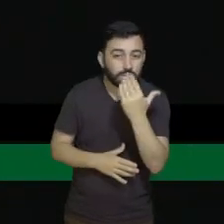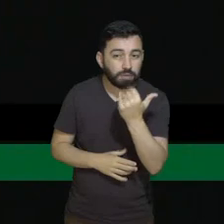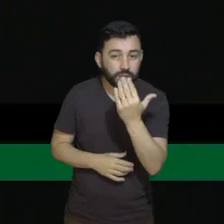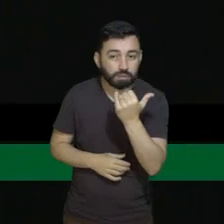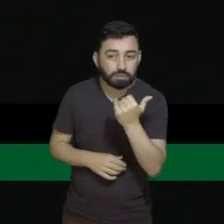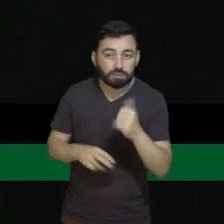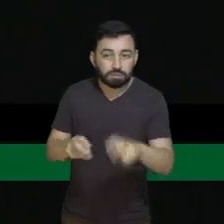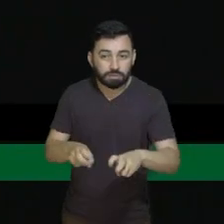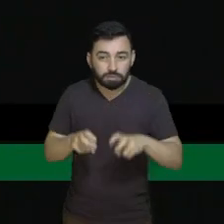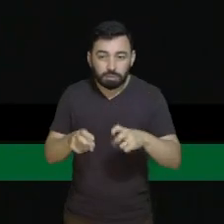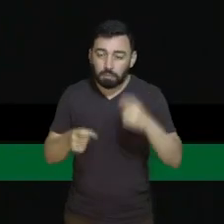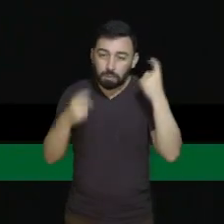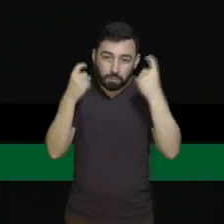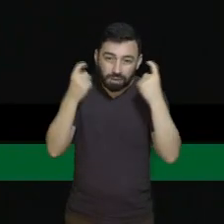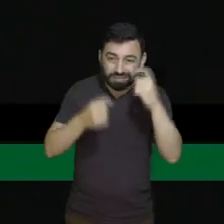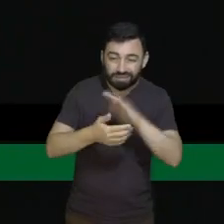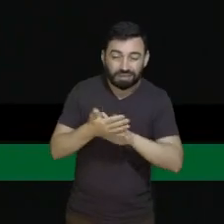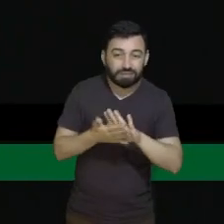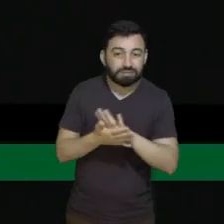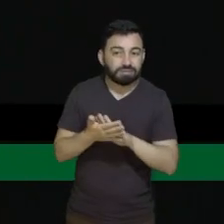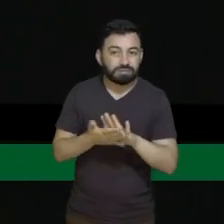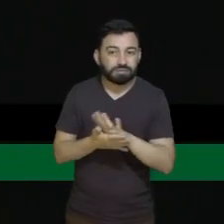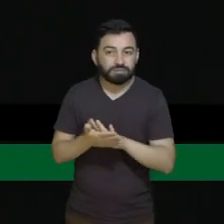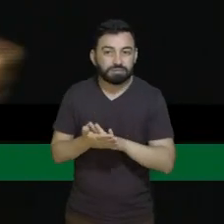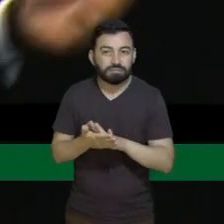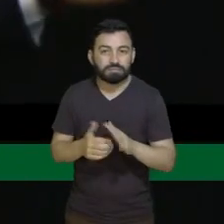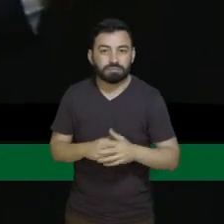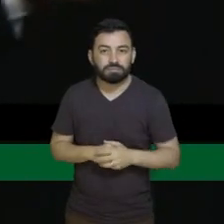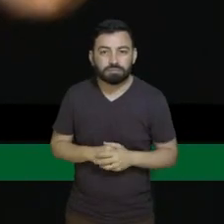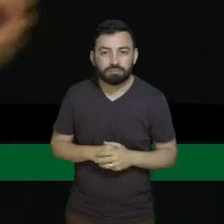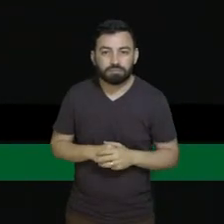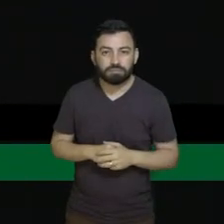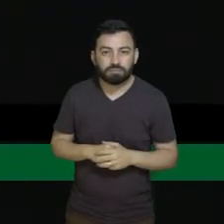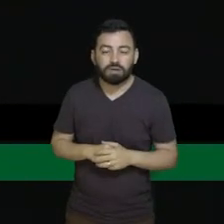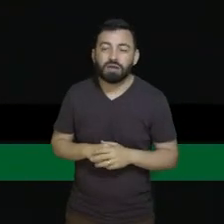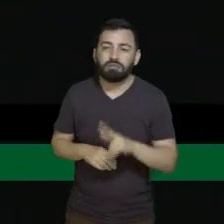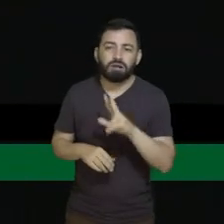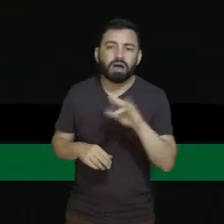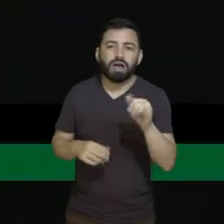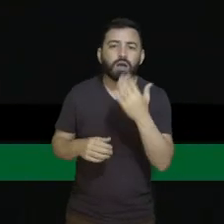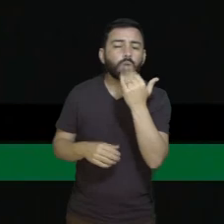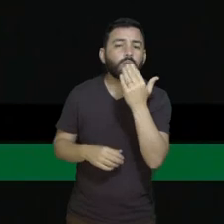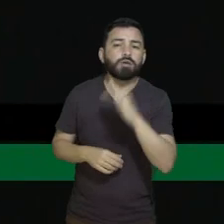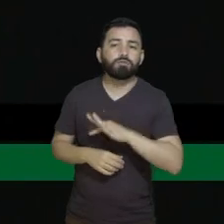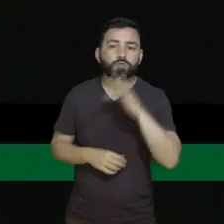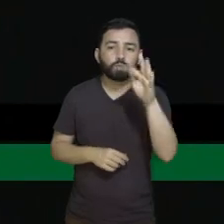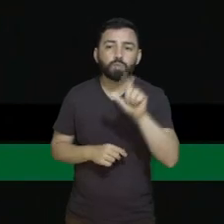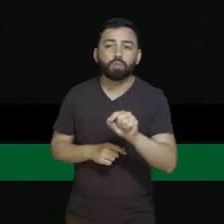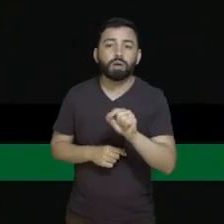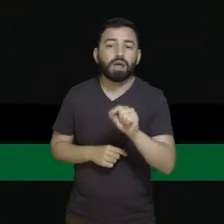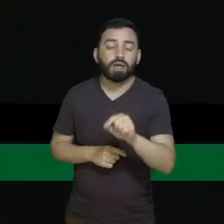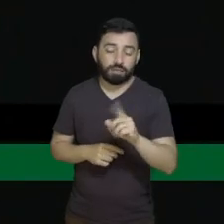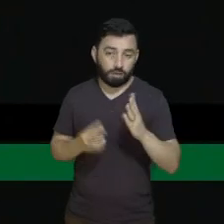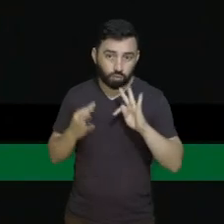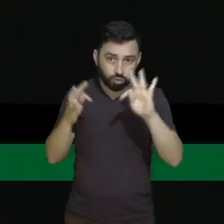estamos preocupados com a sucessão familiar. E aí nós vamos nos alimentar futuramente de tecnologia?